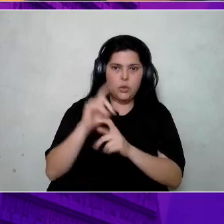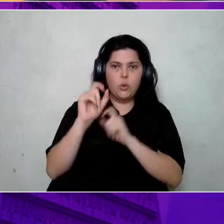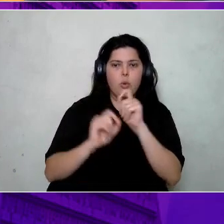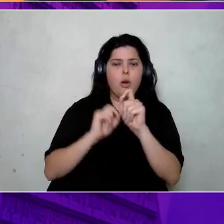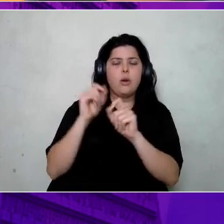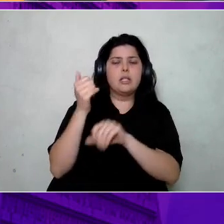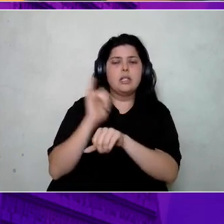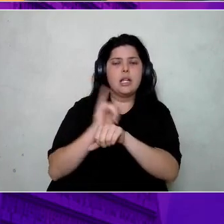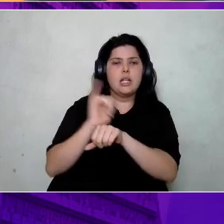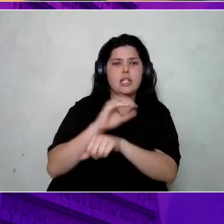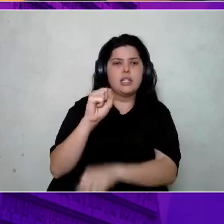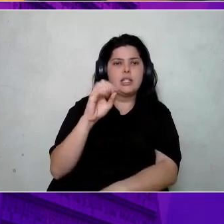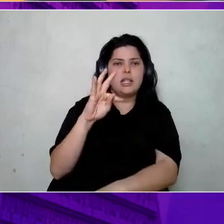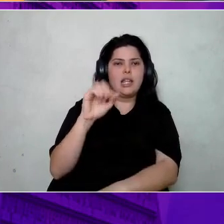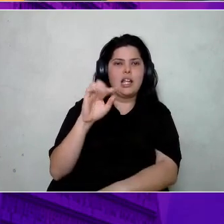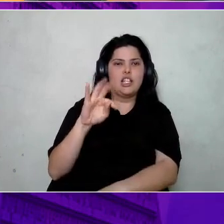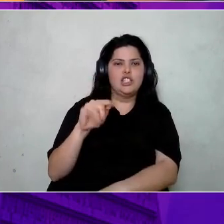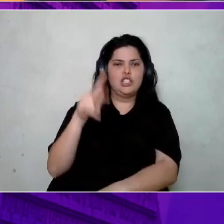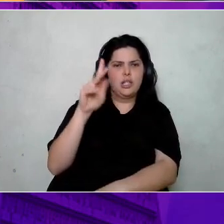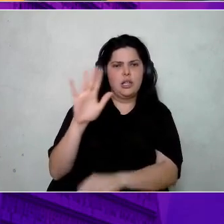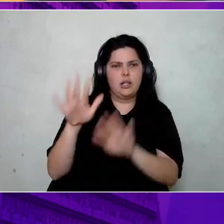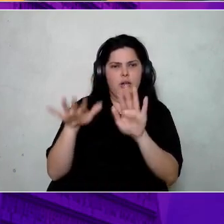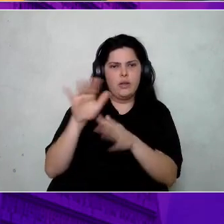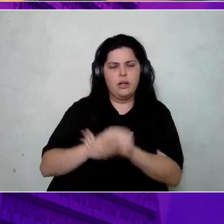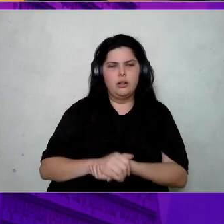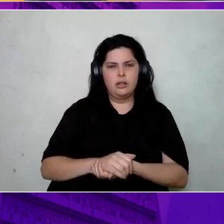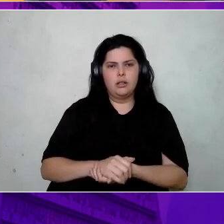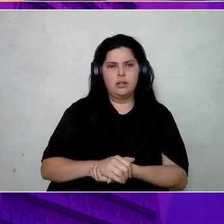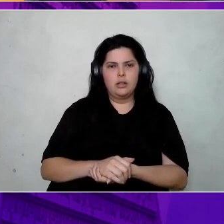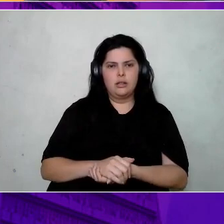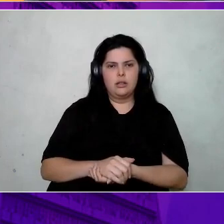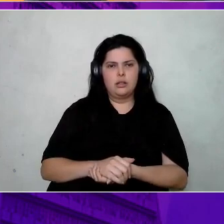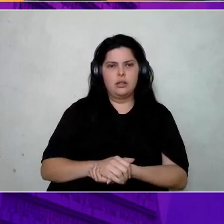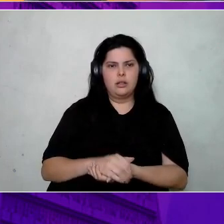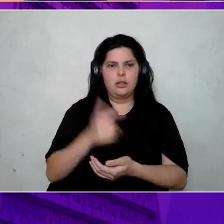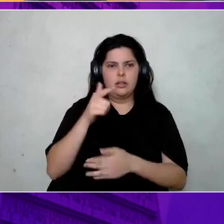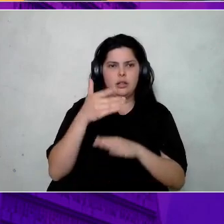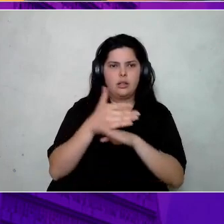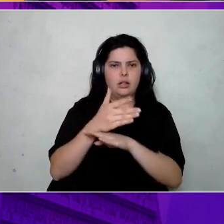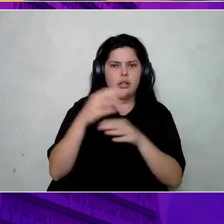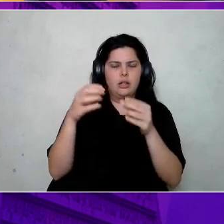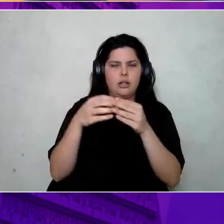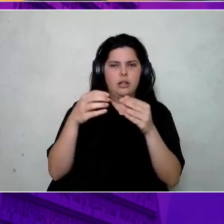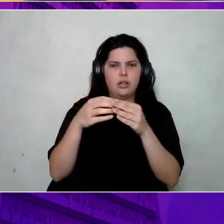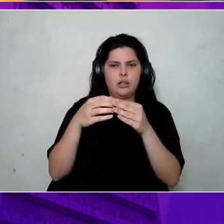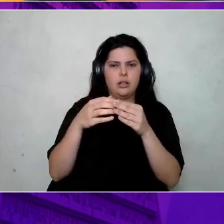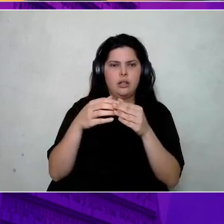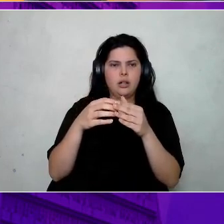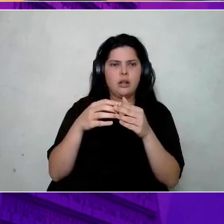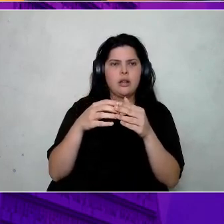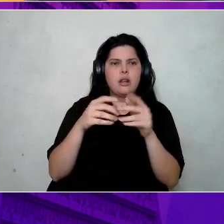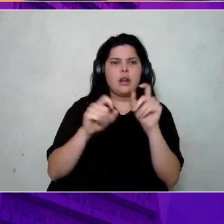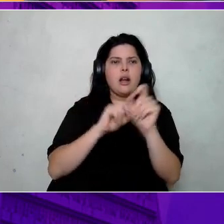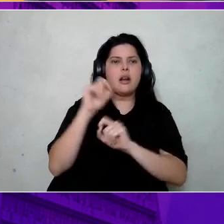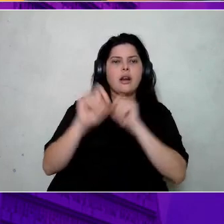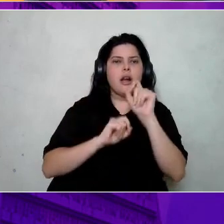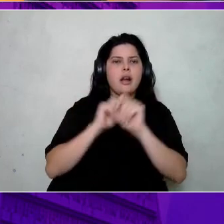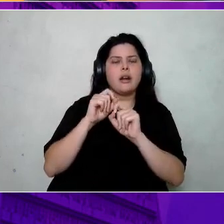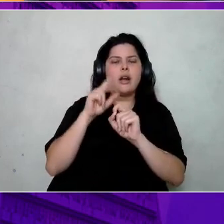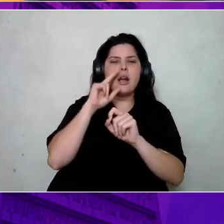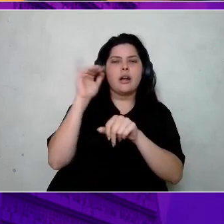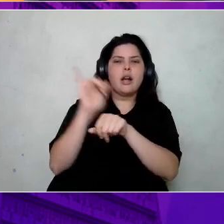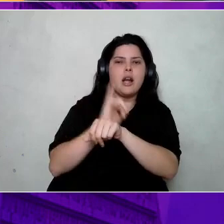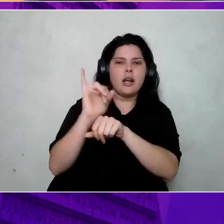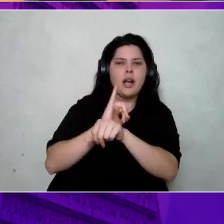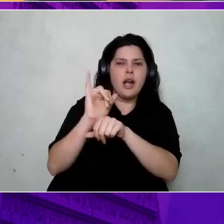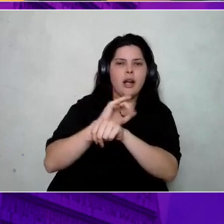Static? Né? Eu estou sem acesso aqui, né, o pessoal do público lá, mas quem aqui já viu o método Static, né, de gestão